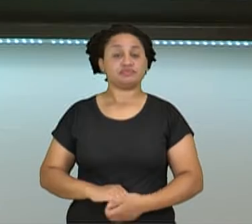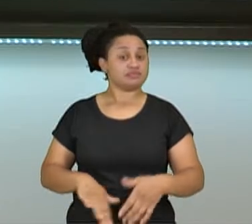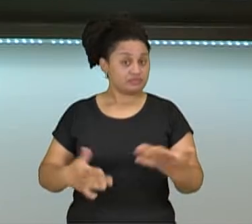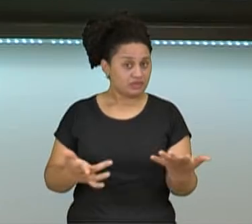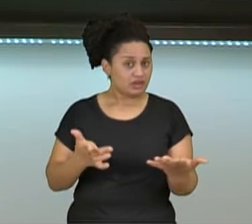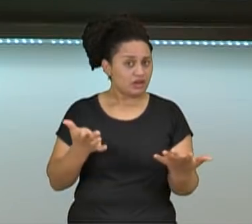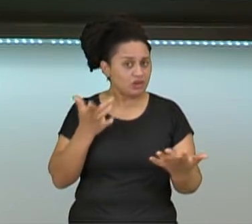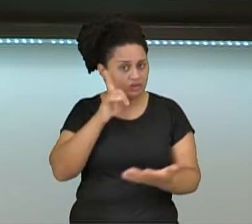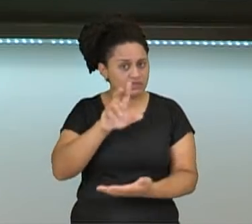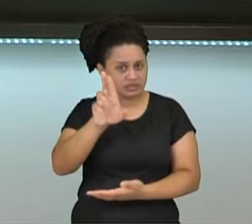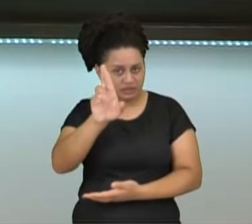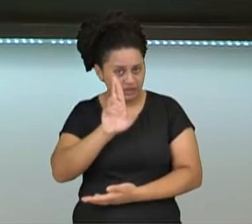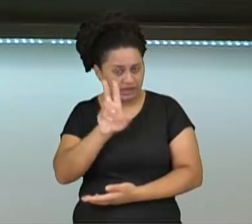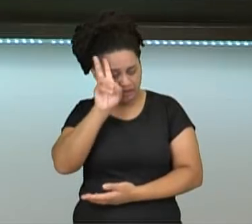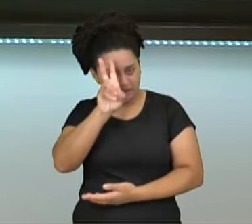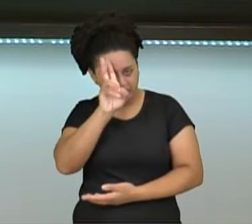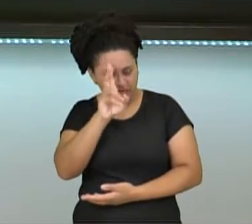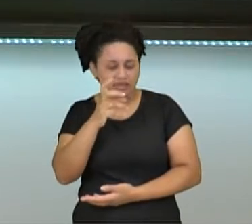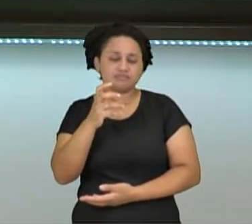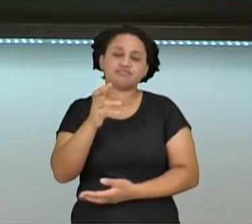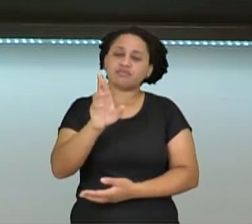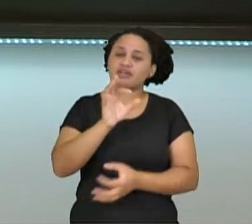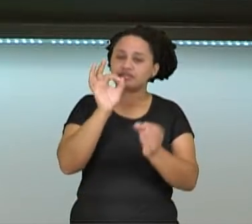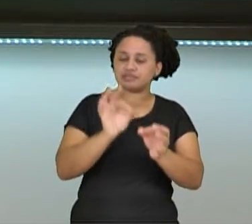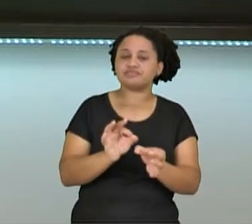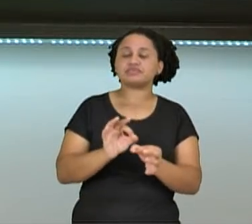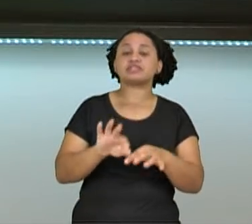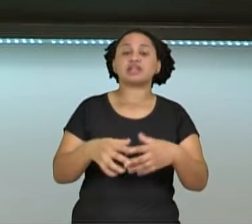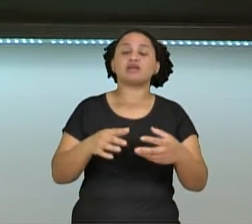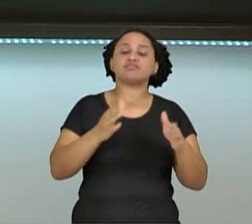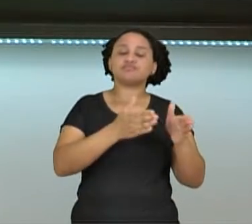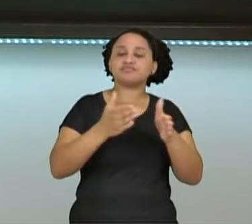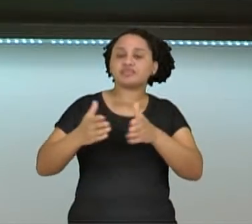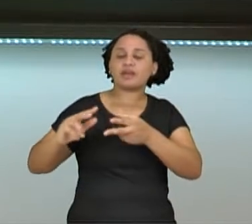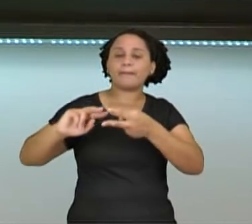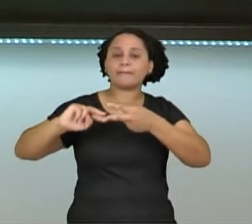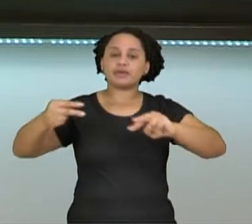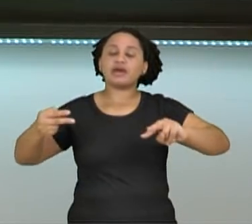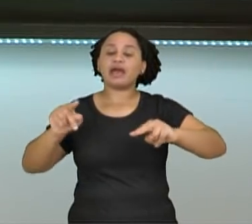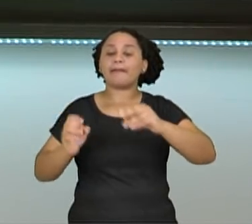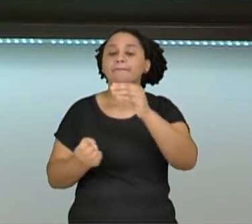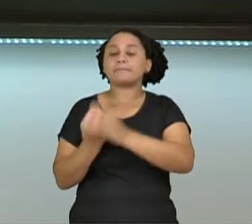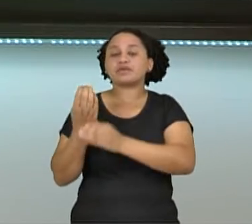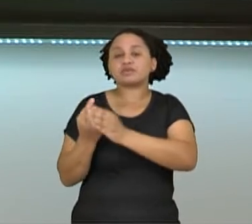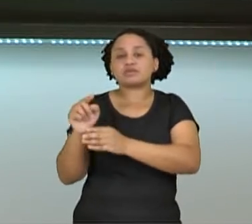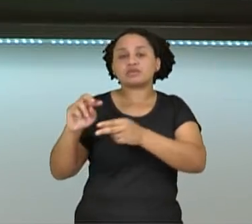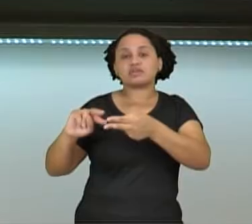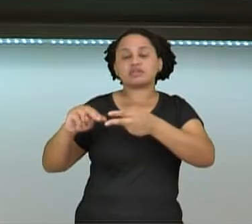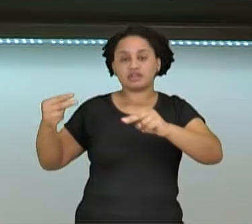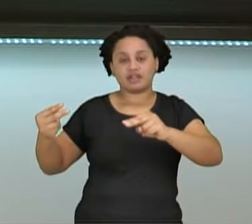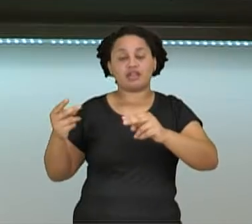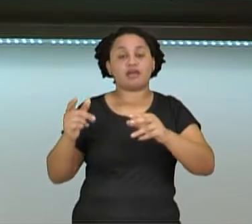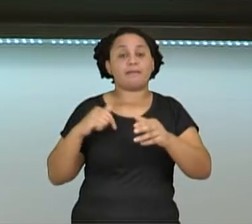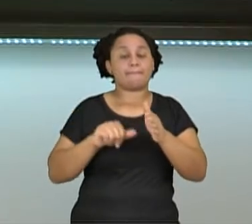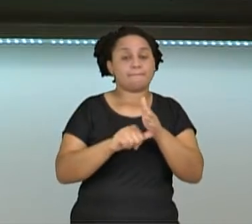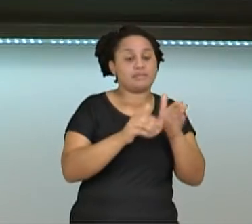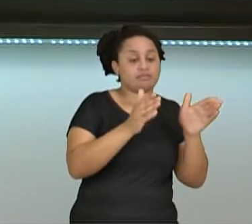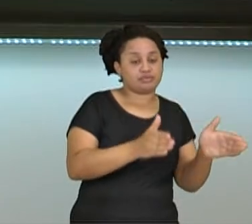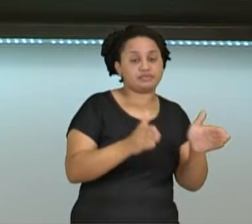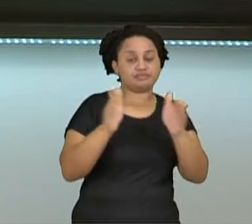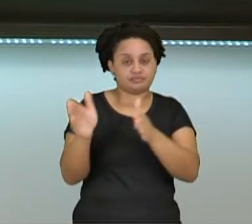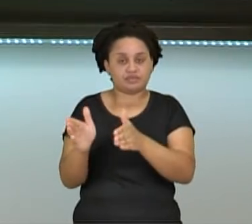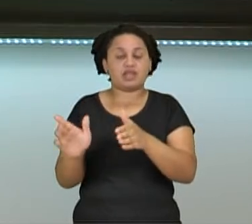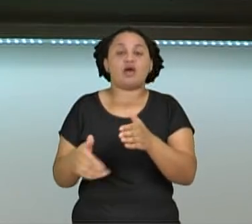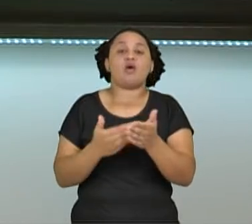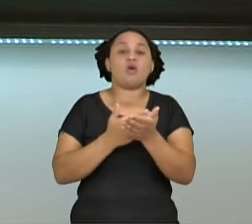aí, conseguiu lembrar a sequência correta? Então vamos lá, síntese proteica é o processo de produção de proteínas e está dividido em duas etapas. Começa